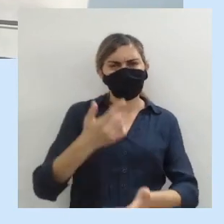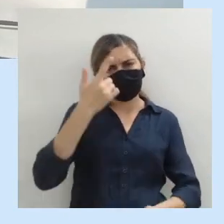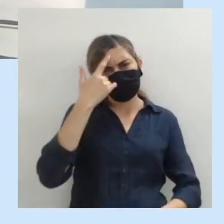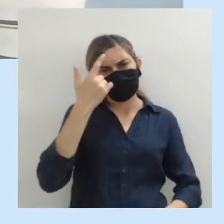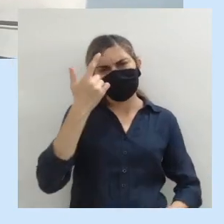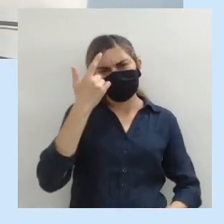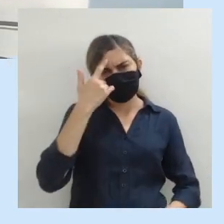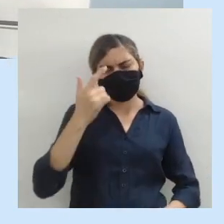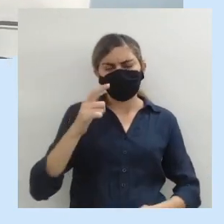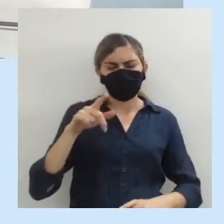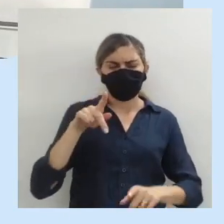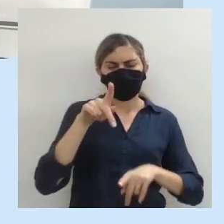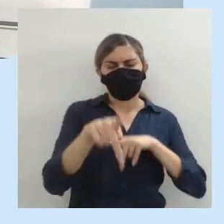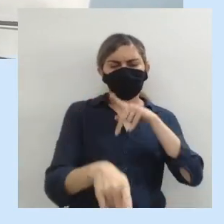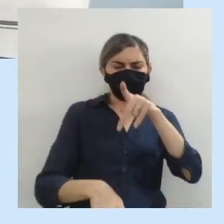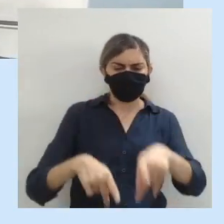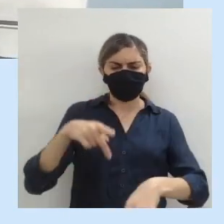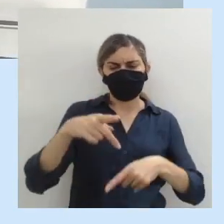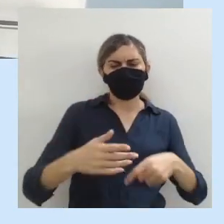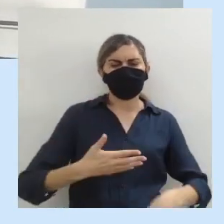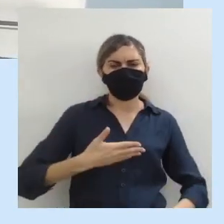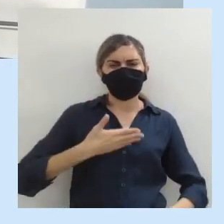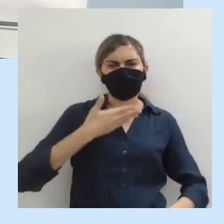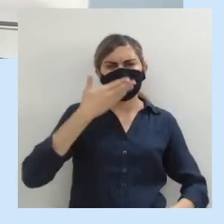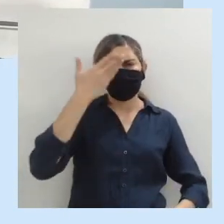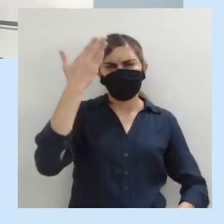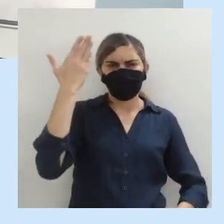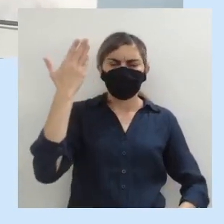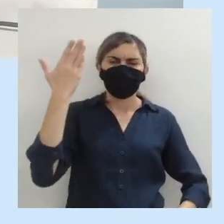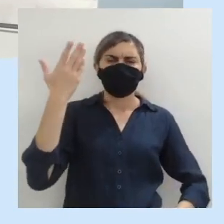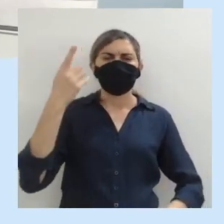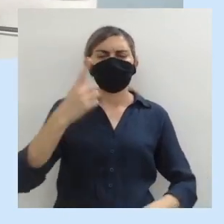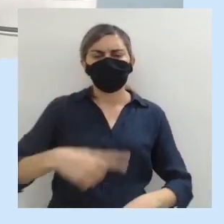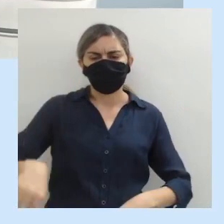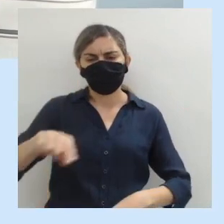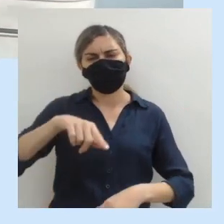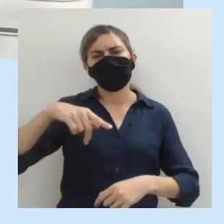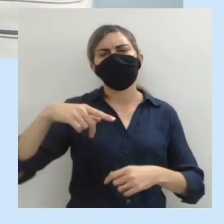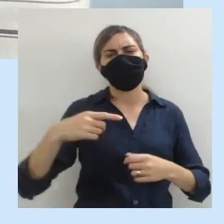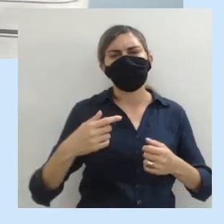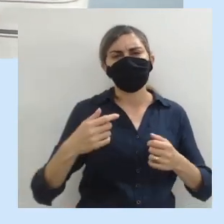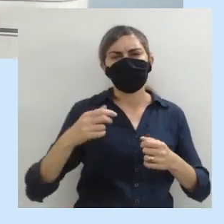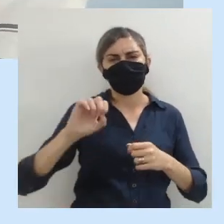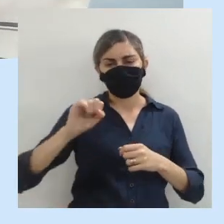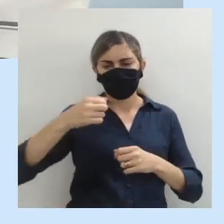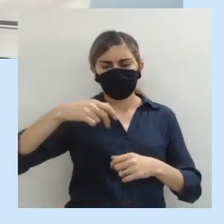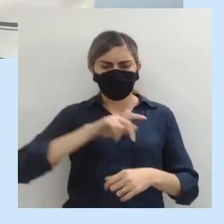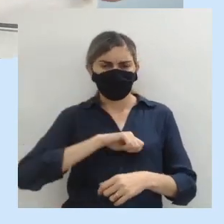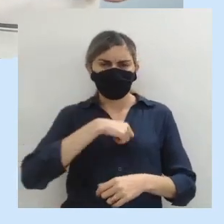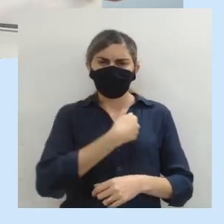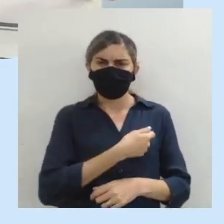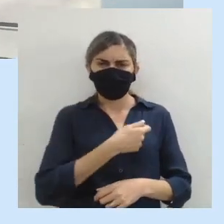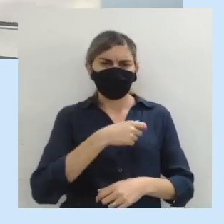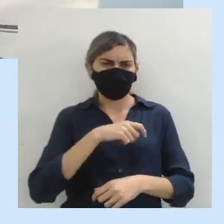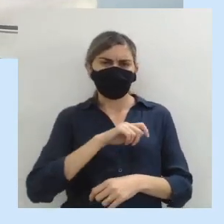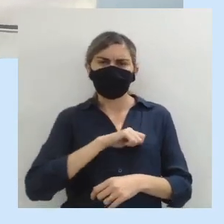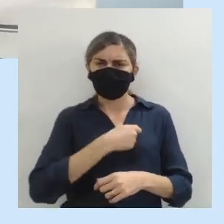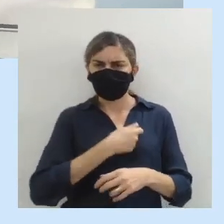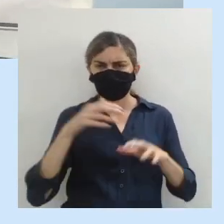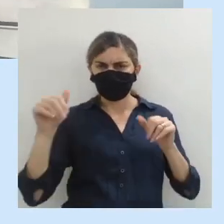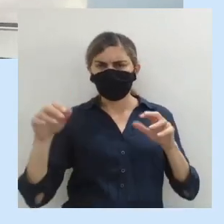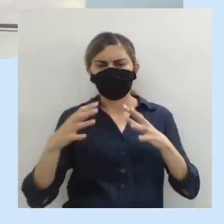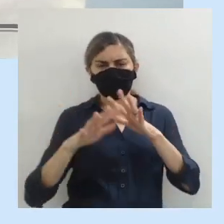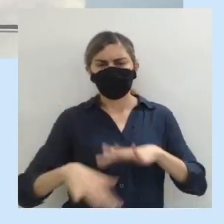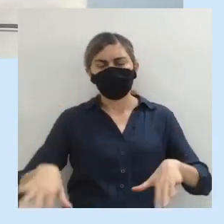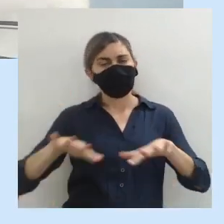razão, povos árabes, é importante lembrar disso, e a Península Hispânica. Vamos ver aqui, ainda nós